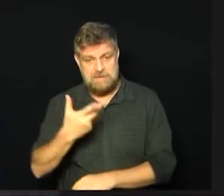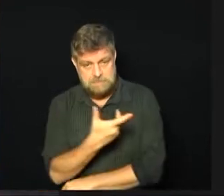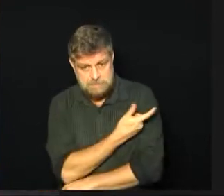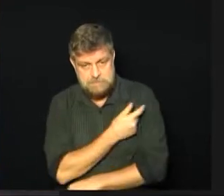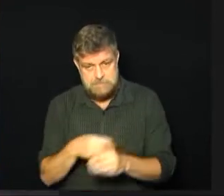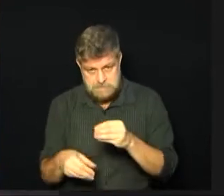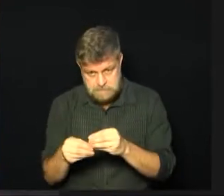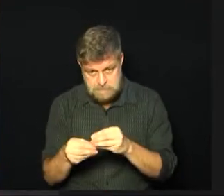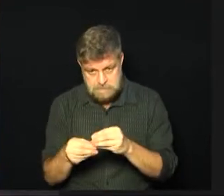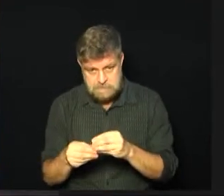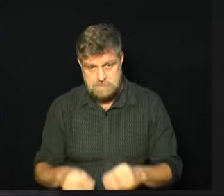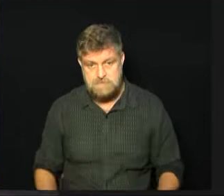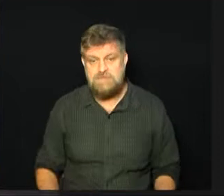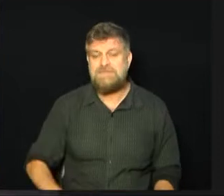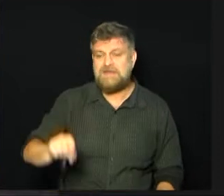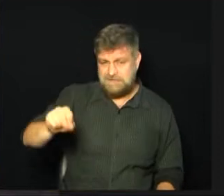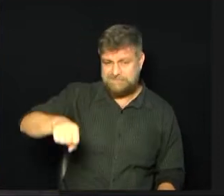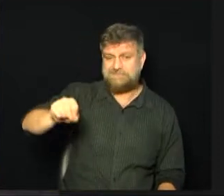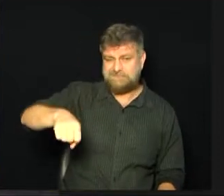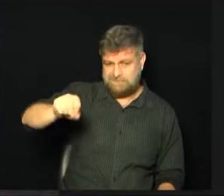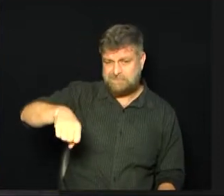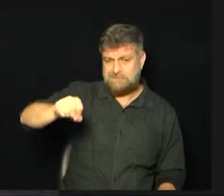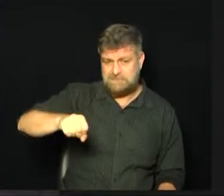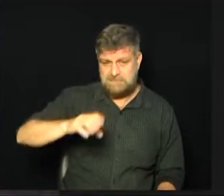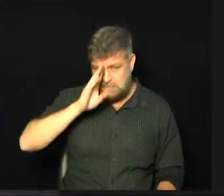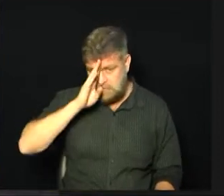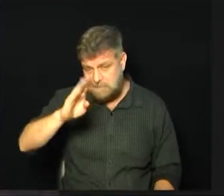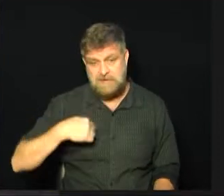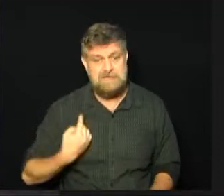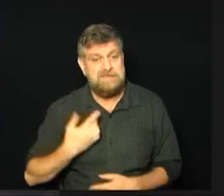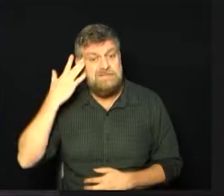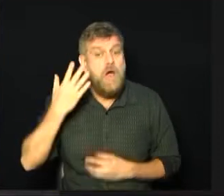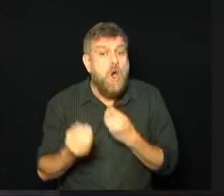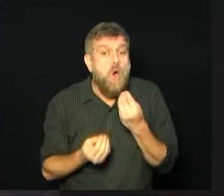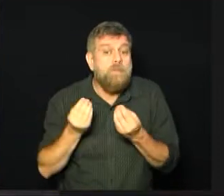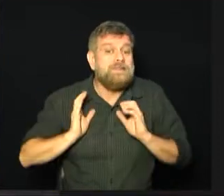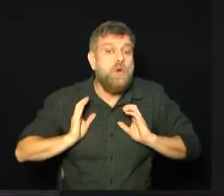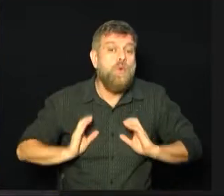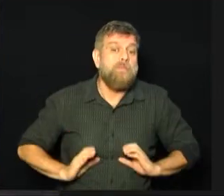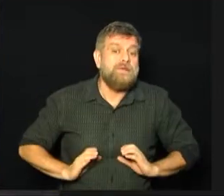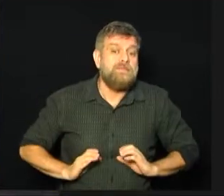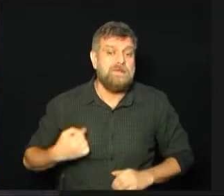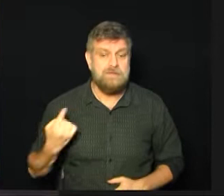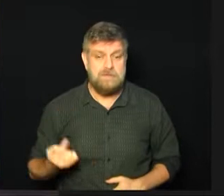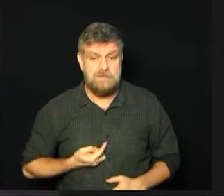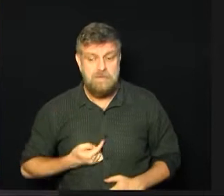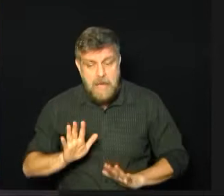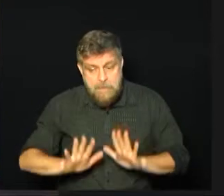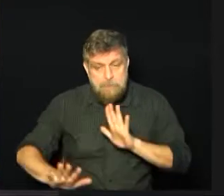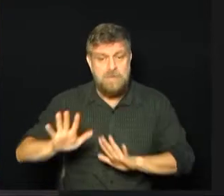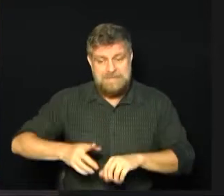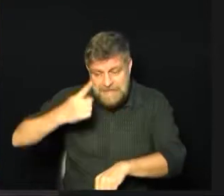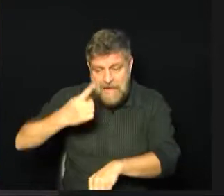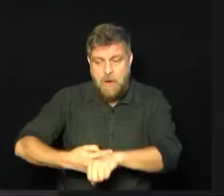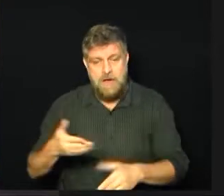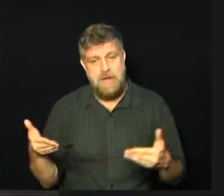reforço? Ah, sim. Principalmente porque a gente não sabe como que vai ser o comportamento, né? Eu acho que é uma questão de prudência, nesse momento,